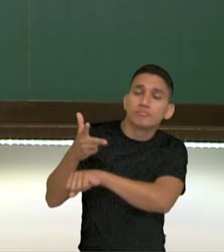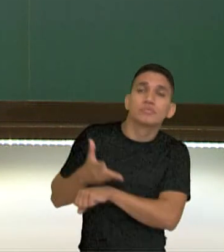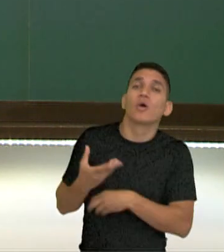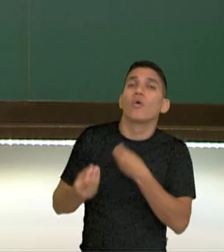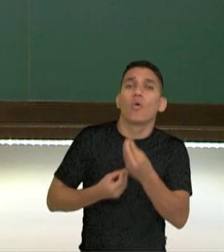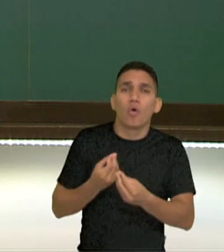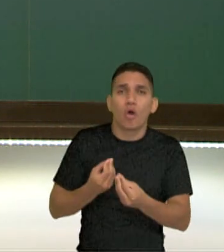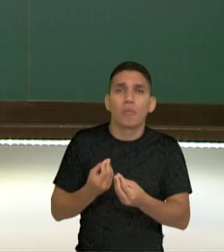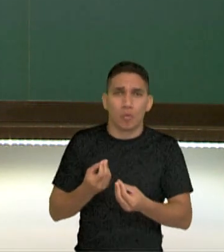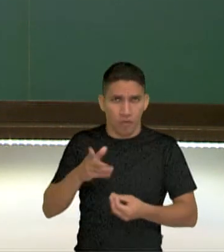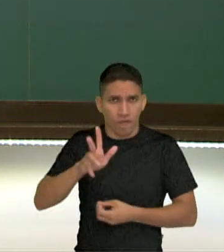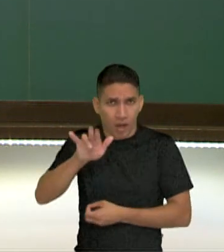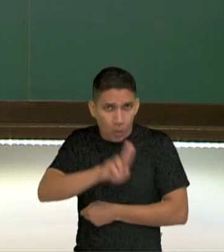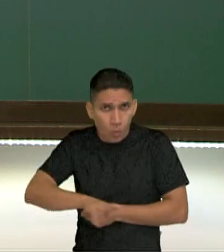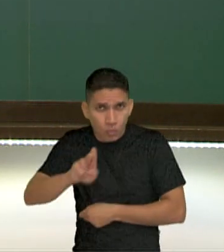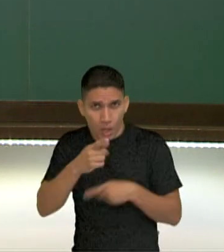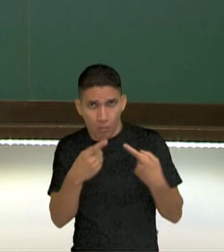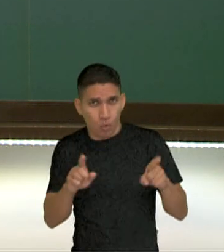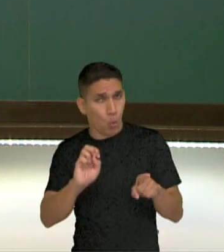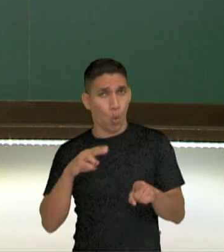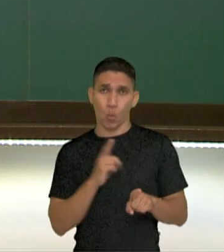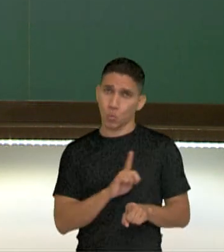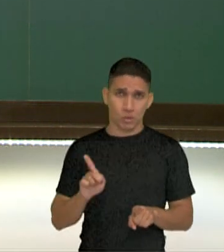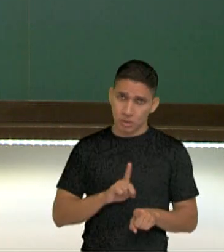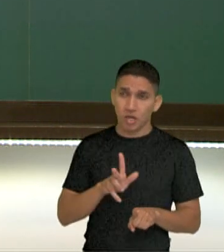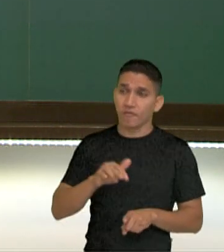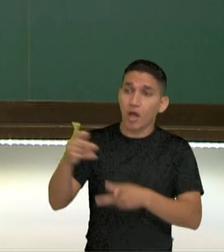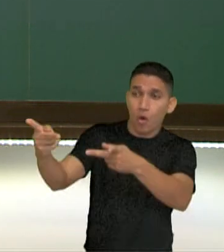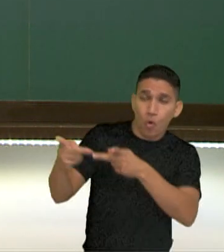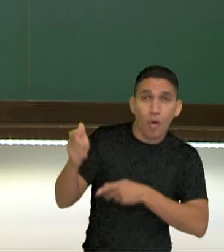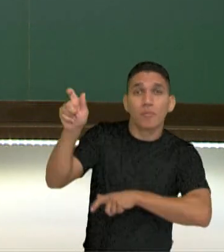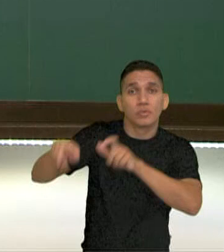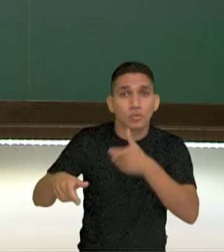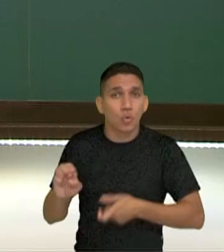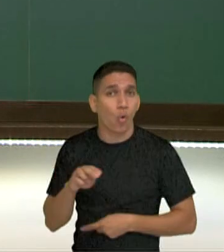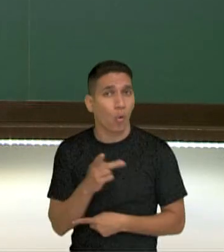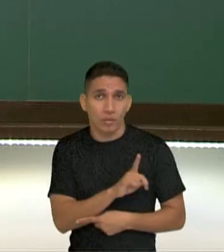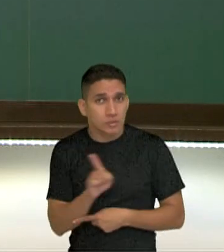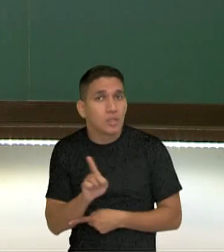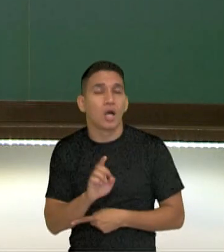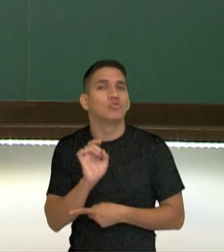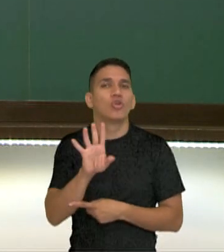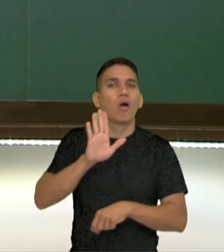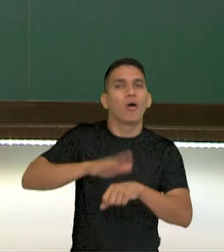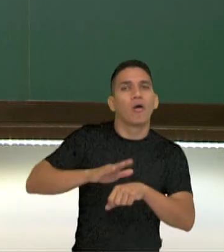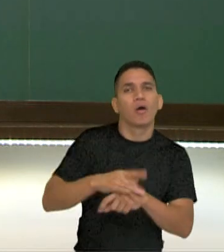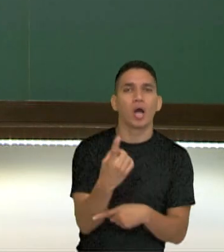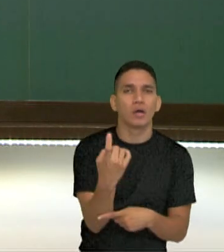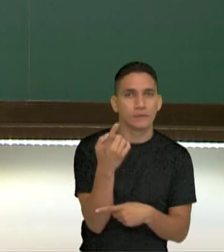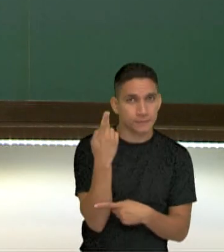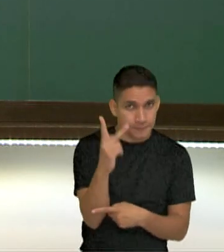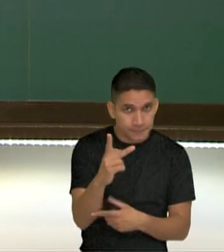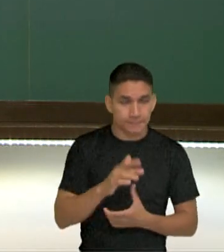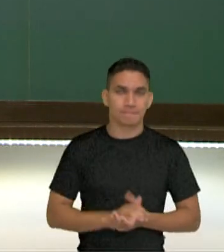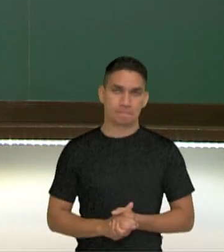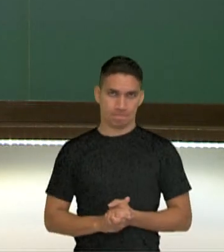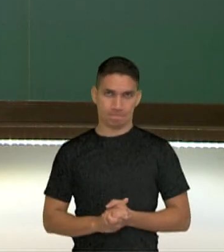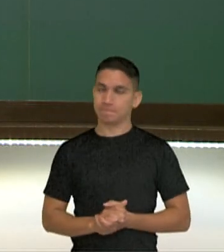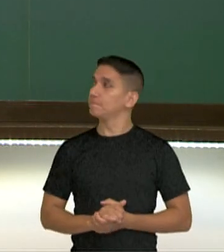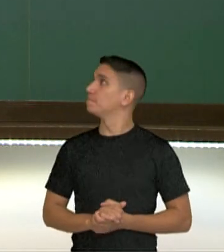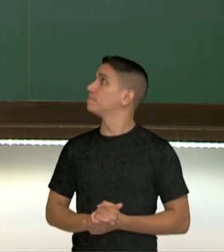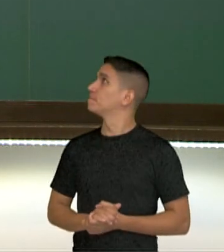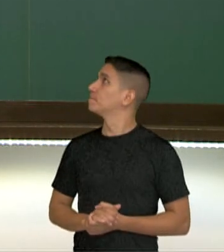tem a música de fundo ou não, tá? Se vai participar mais pessoas ou será só você mesmo, ok?